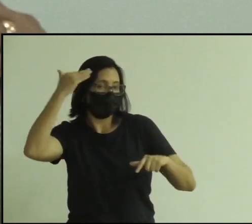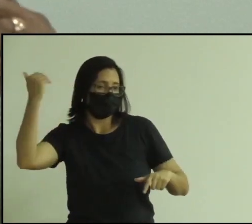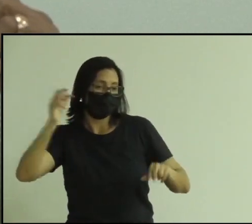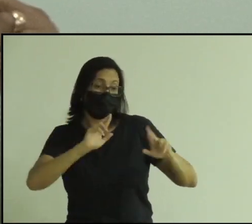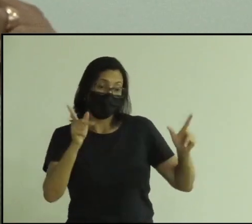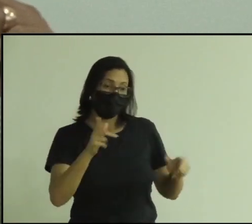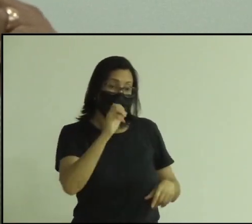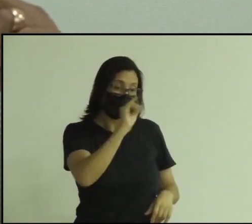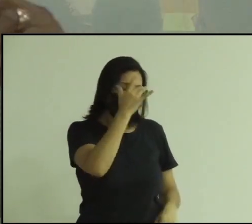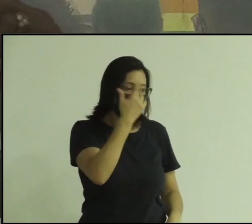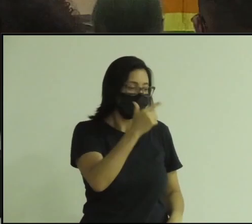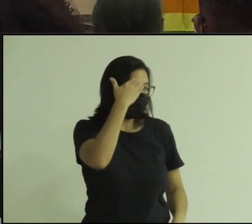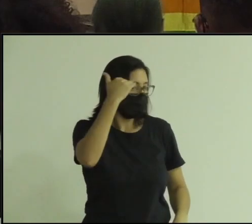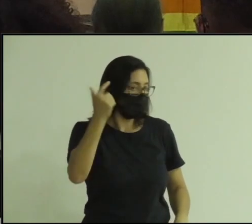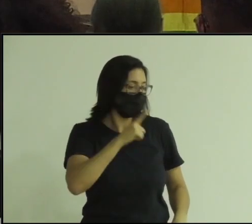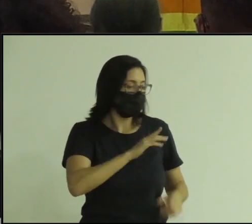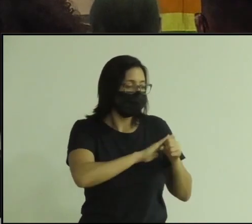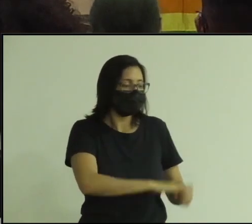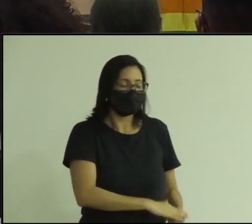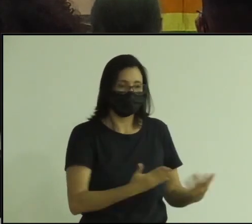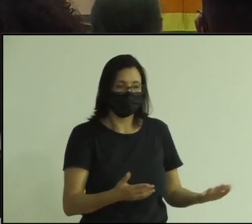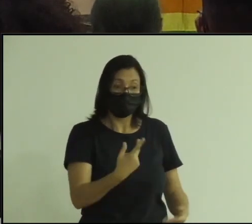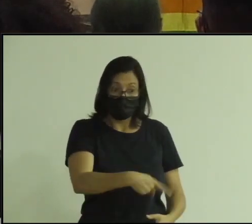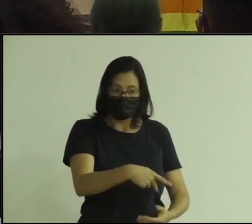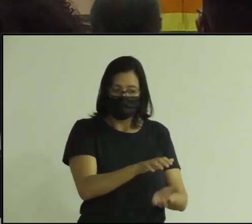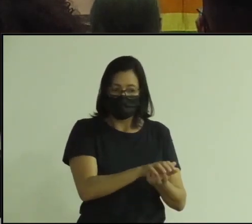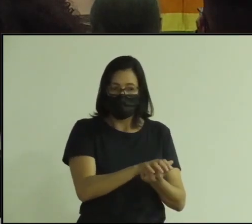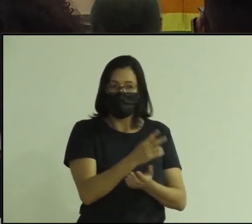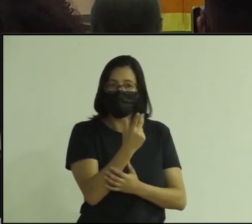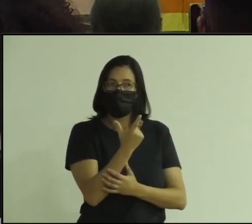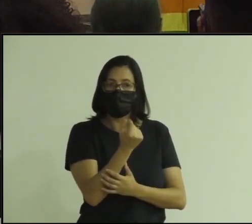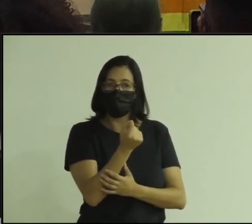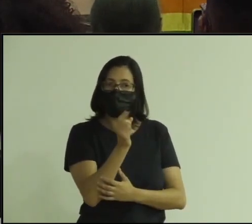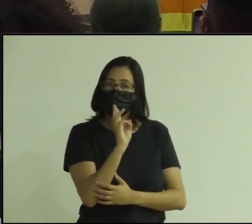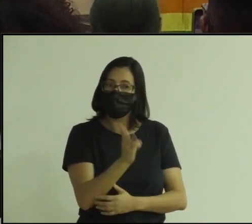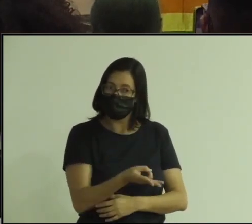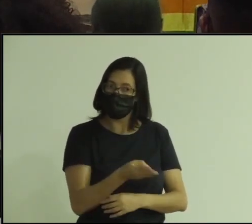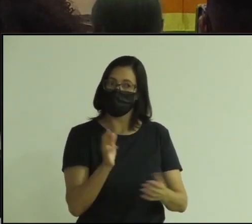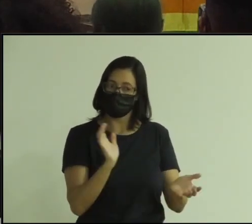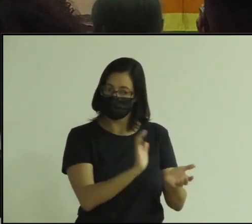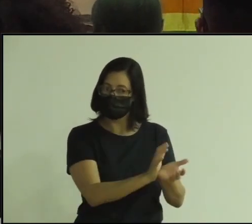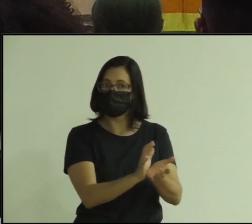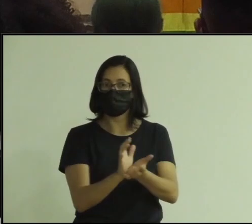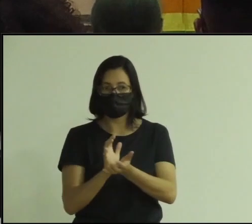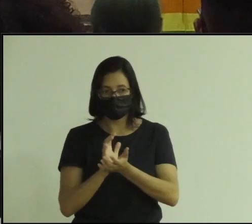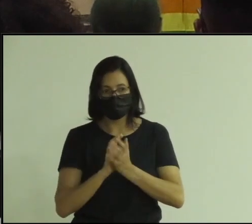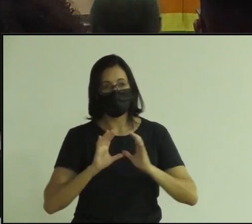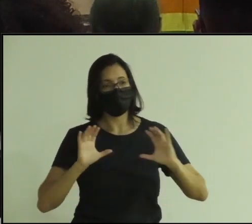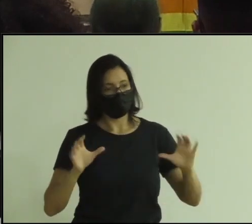Aqui em Pernambuco, a partir de 19 a 20 mil ciganos, do litoral até o sertão. A grande maioria das comunidades estão no